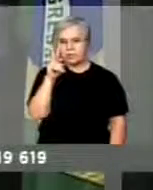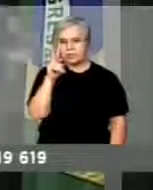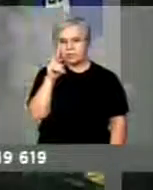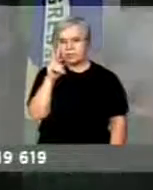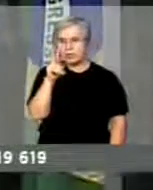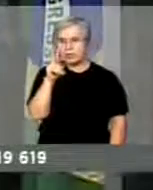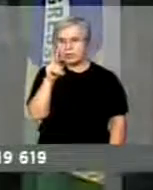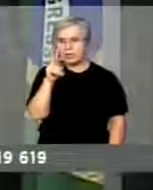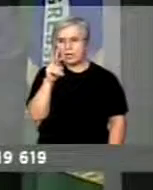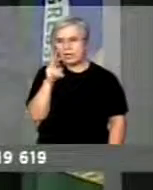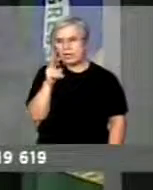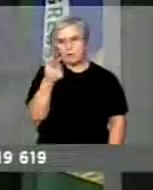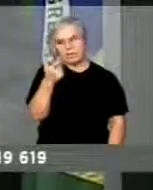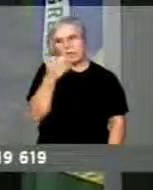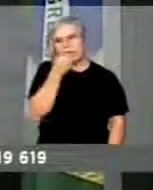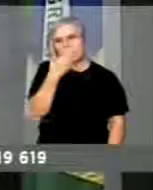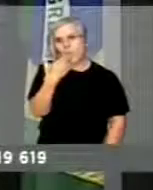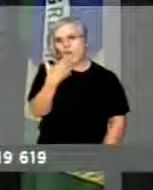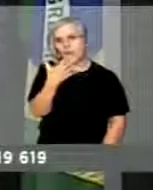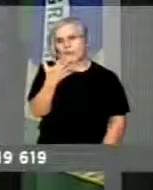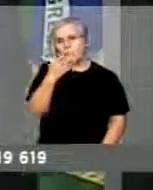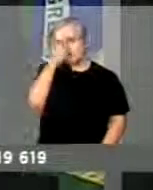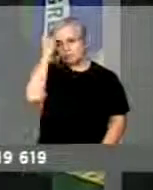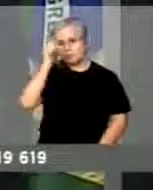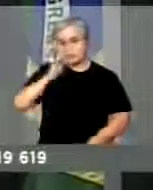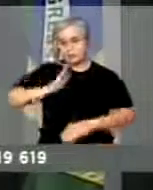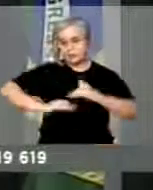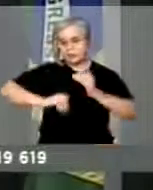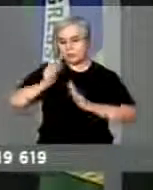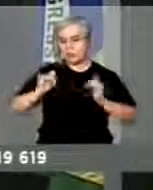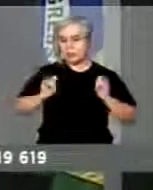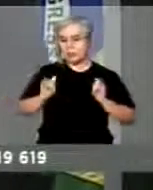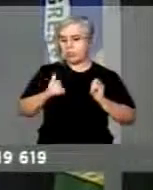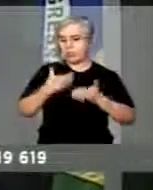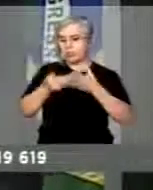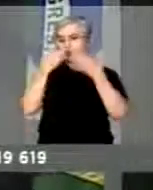as mãos. Nós não faremos isso, temos compromisso com o Brasil. Obrigado, presidente.